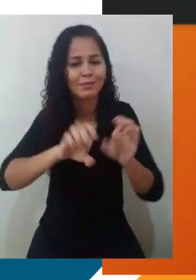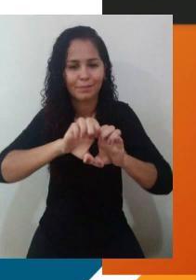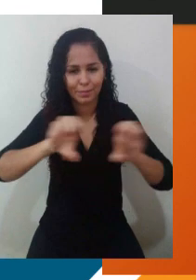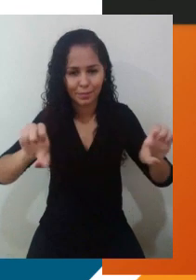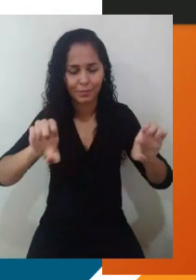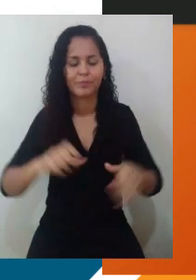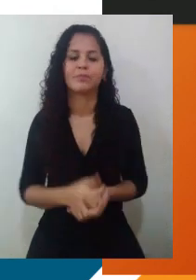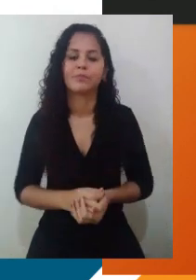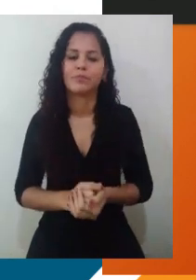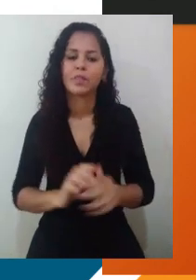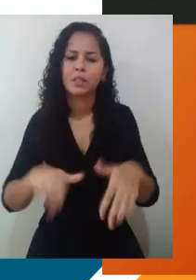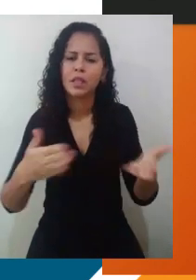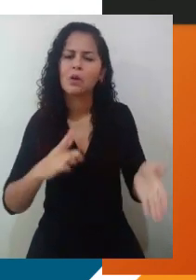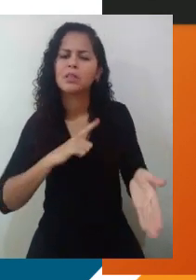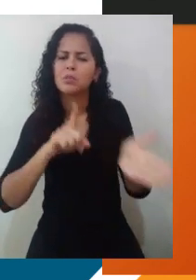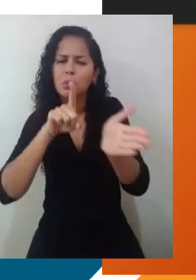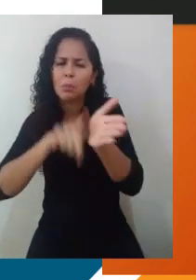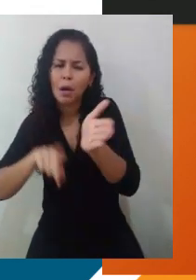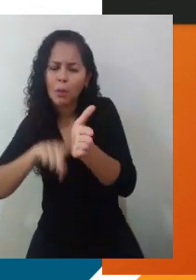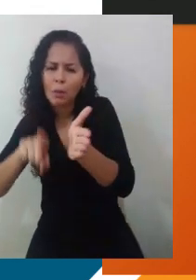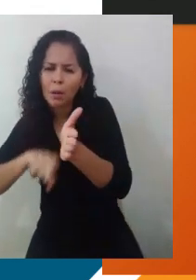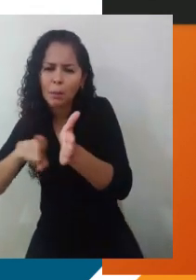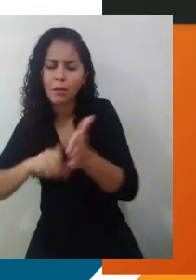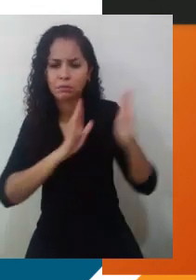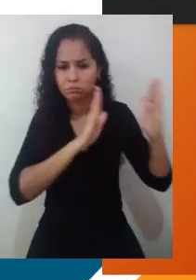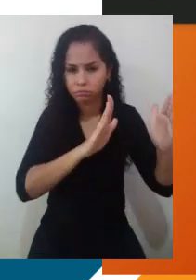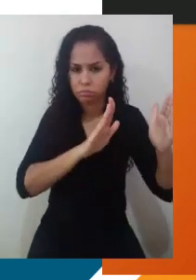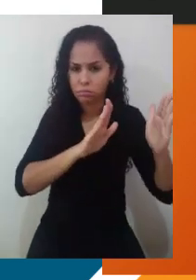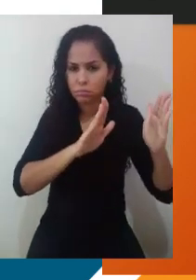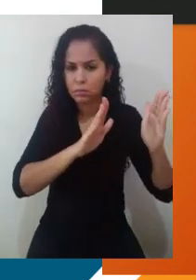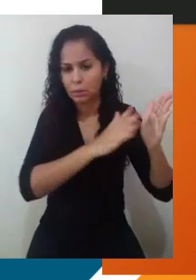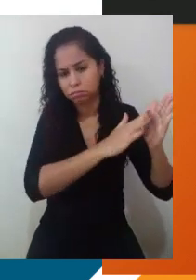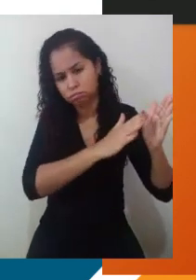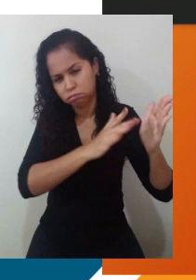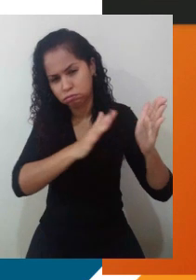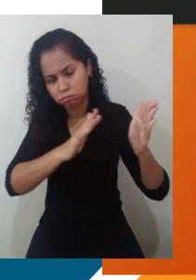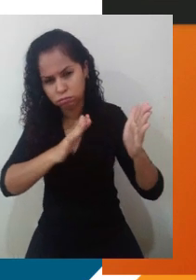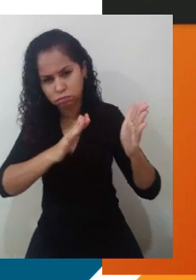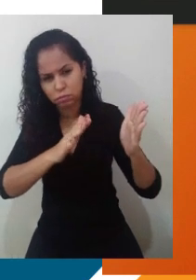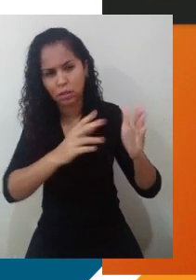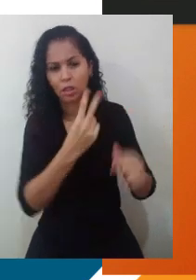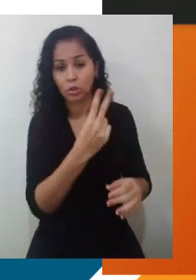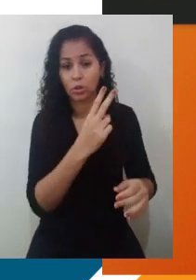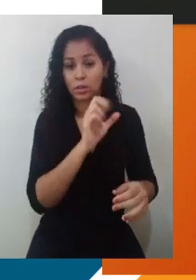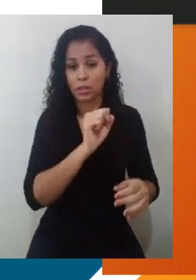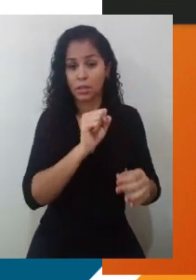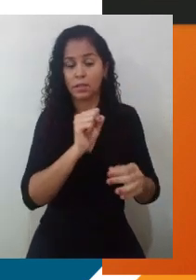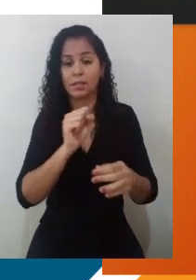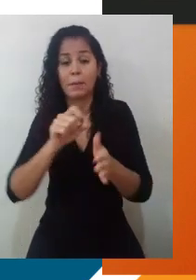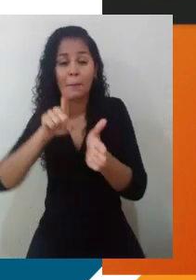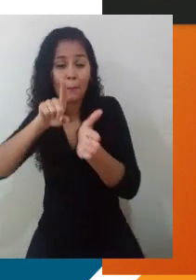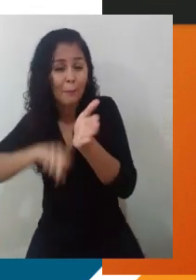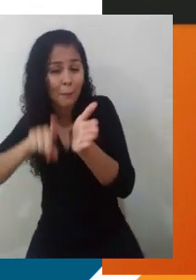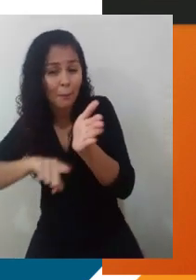outra. Dessa forma, nós teremos uma subtração entre dois blocos. Um primeiro bloco, que corresponde a 2S,